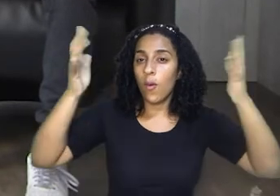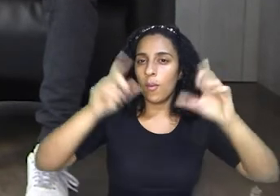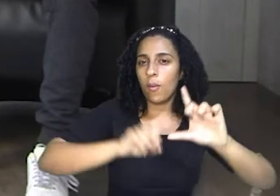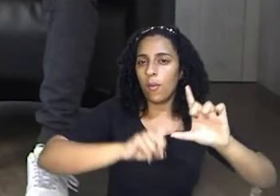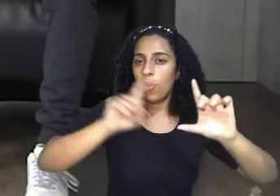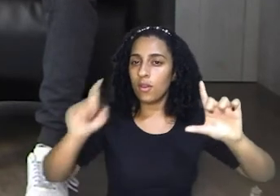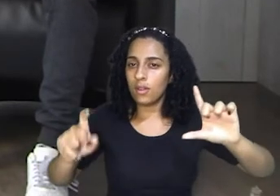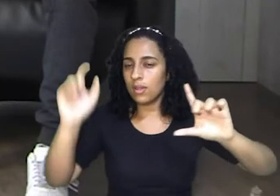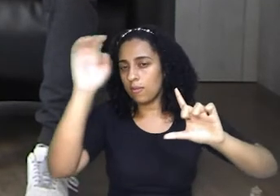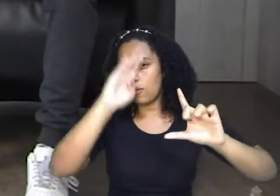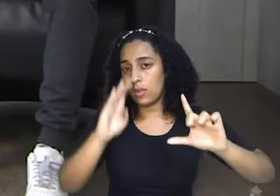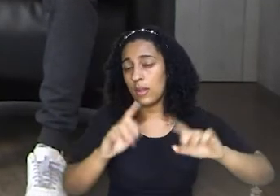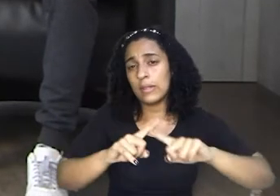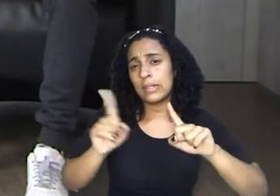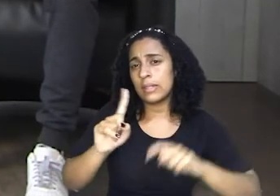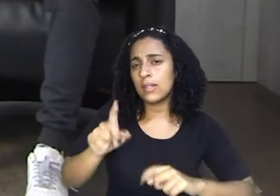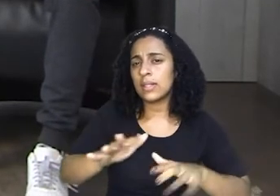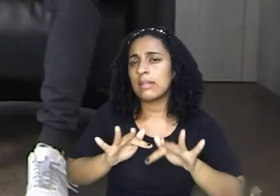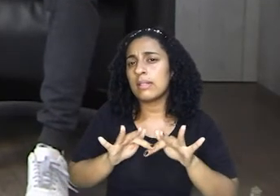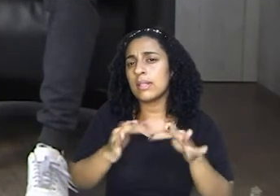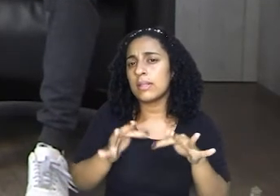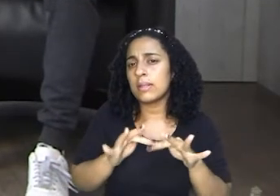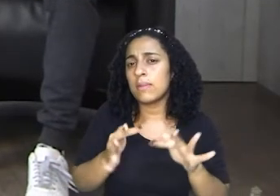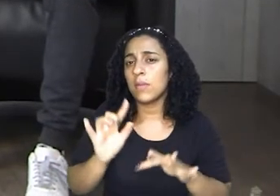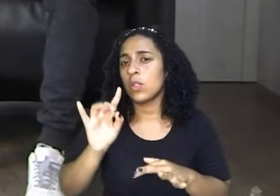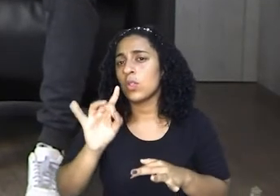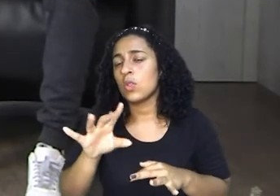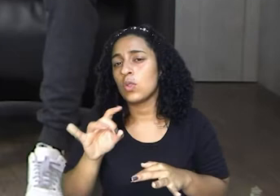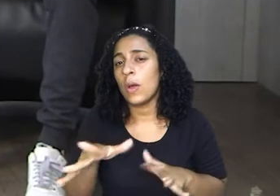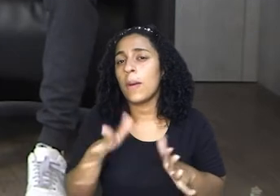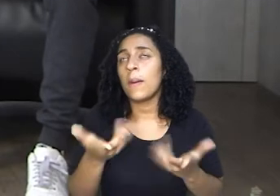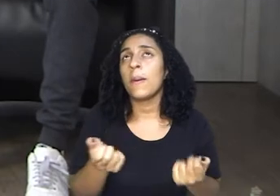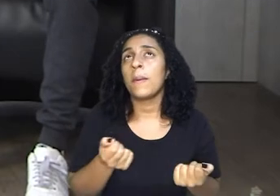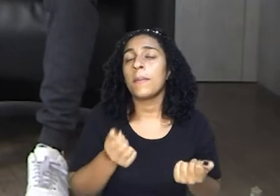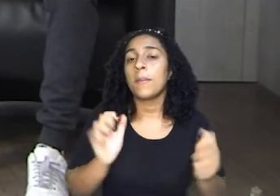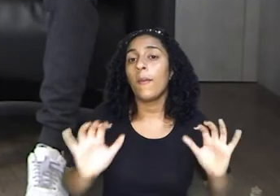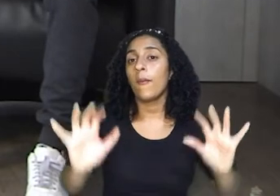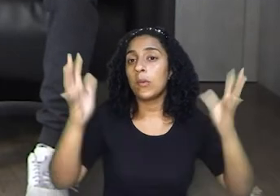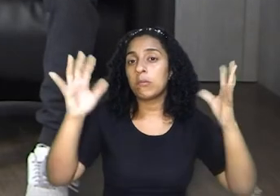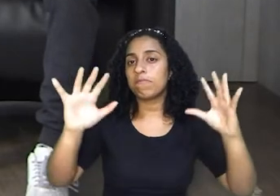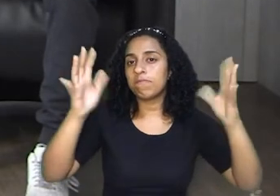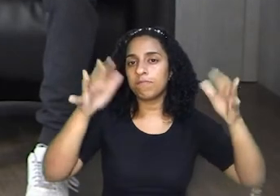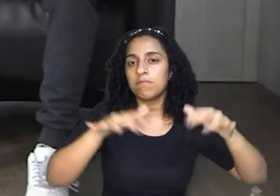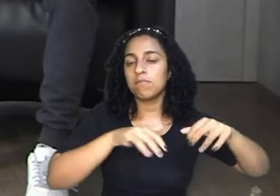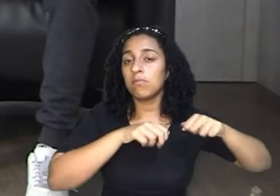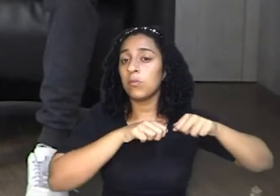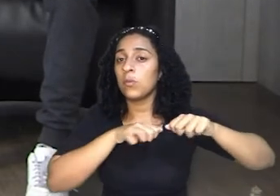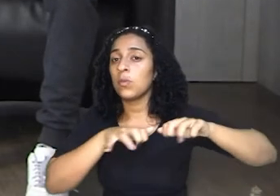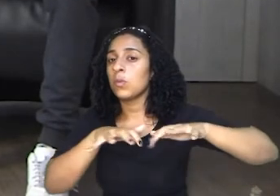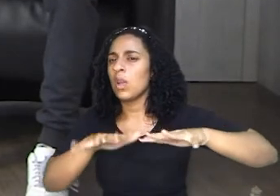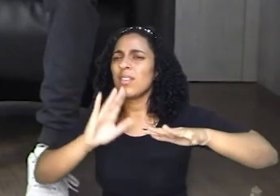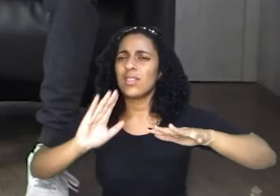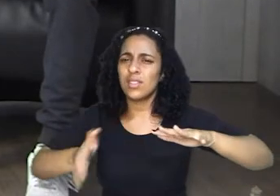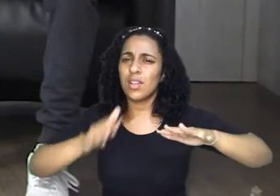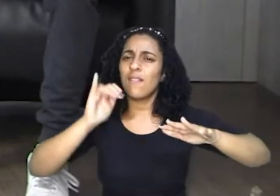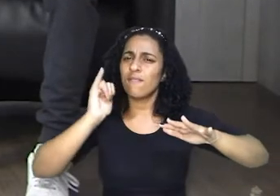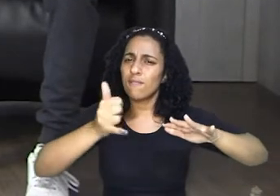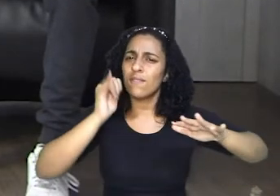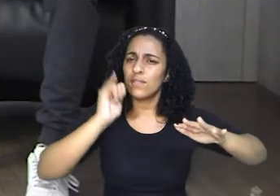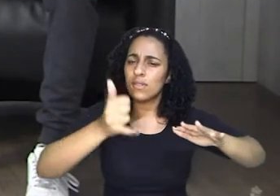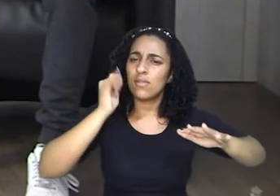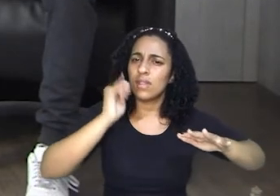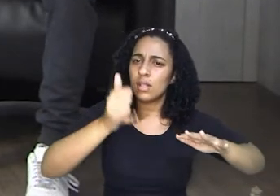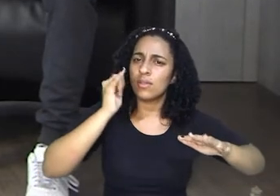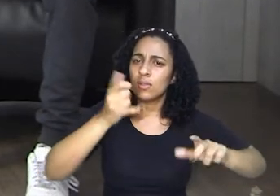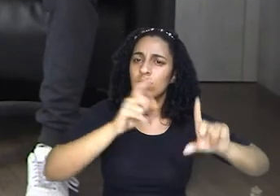não é simplesmente é perpetuar o que já vem sendo dito